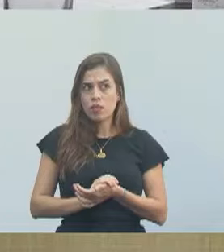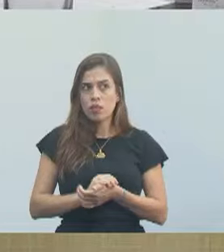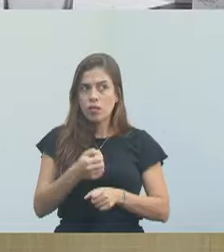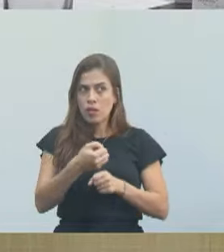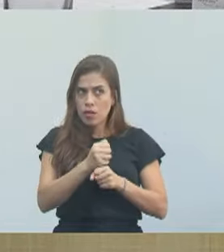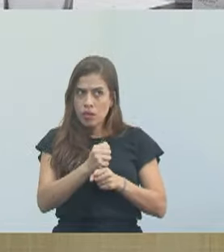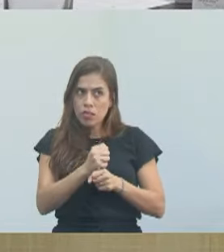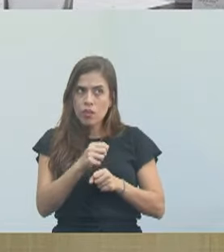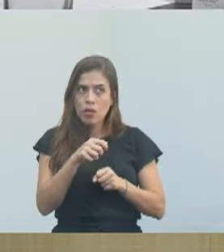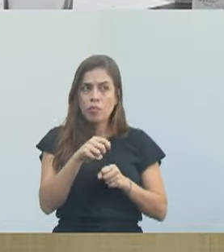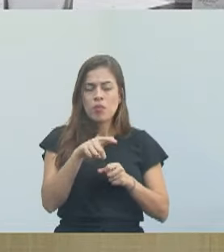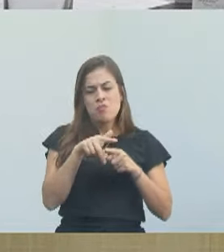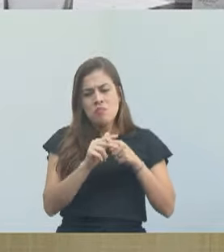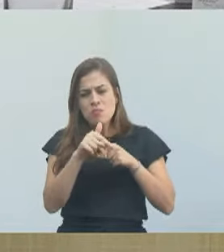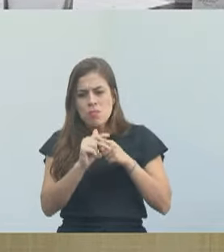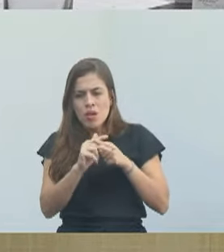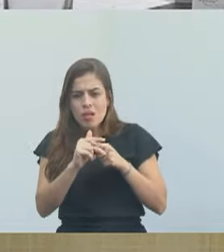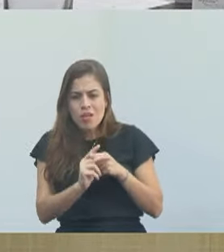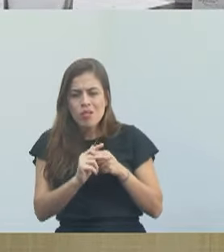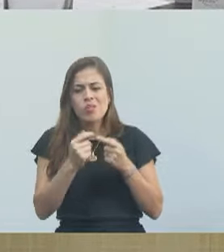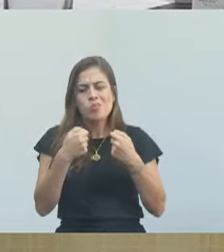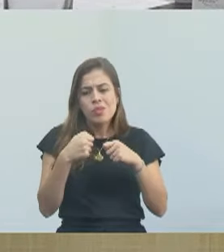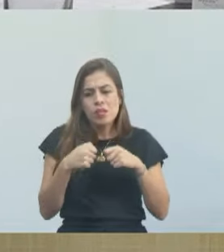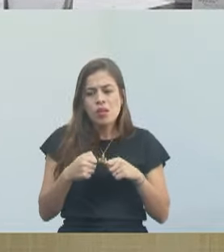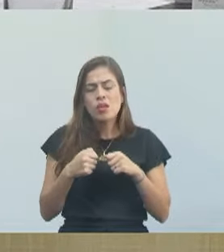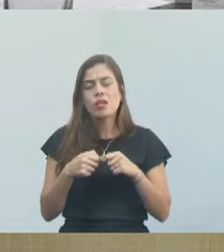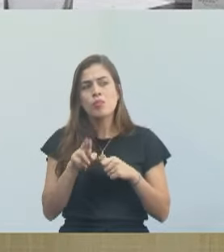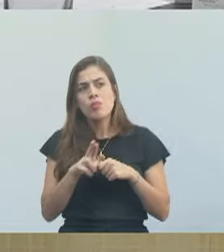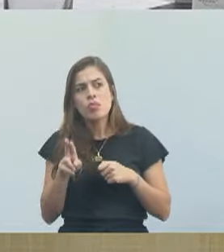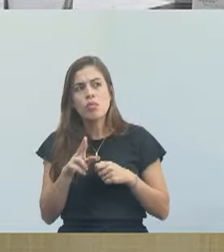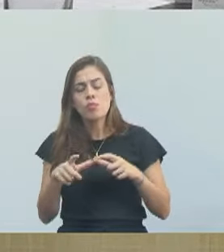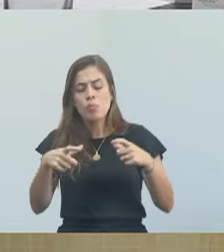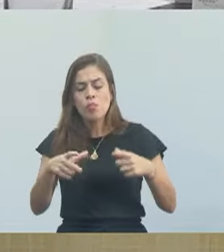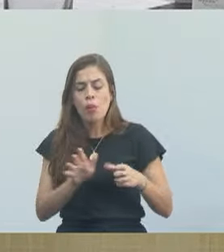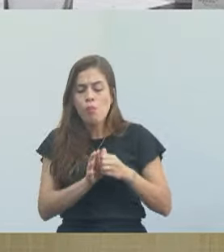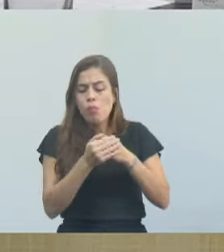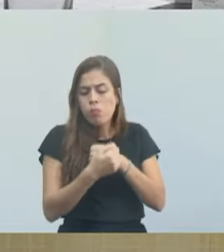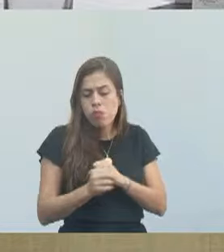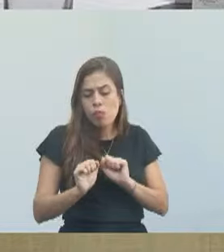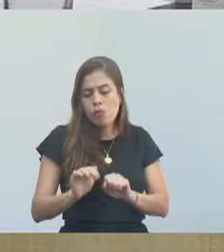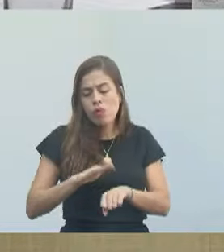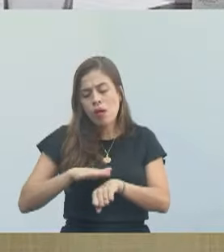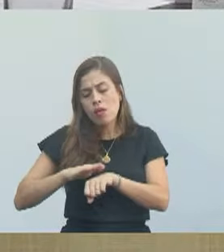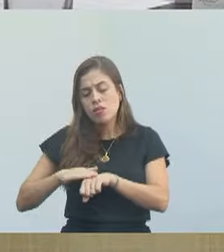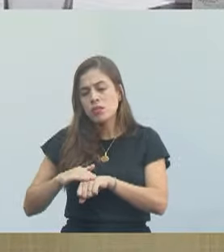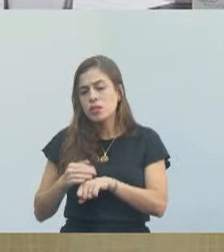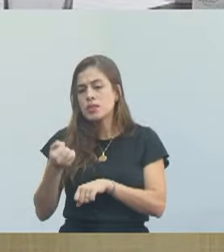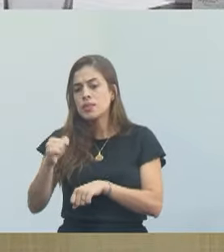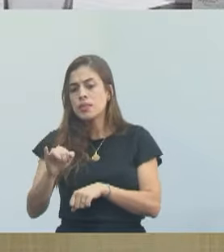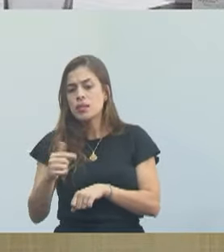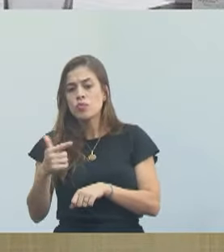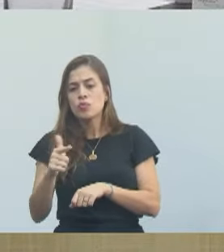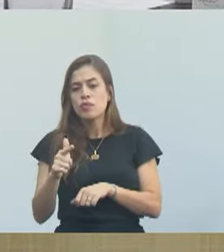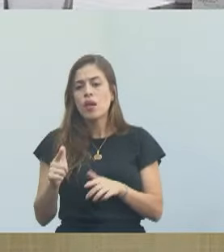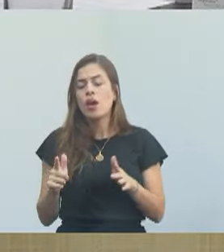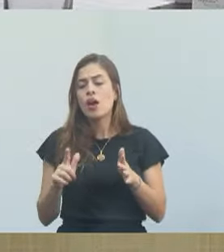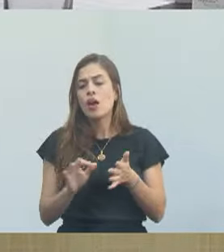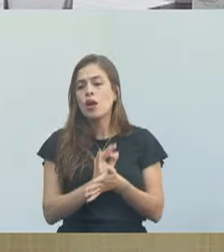manutenção necessárias à continuidade do uso do espaço preservado poderão ser realizadas sem autorização prévia do